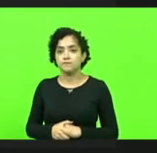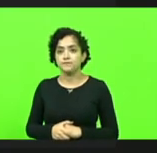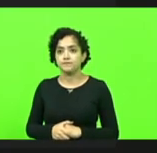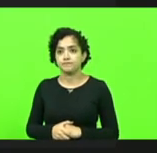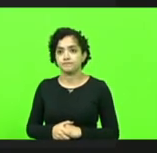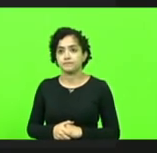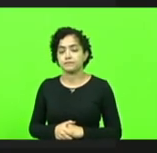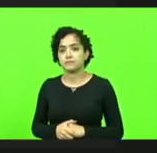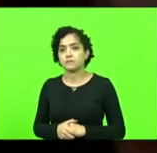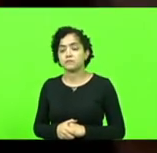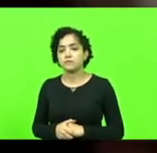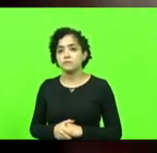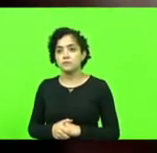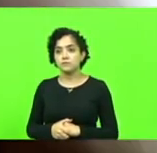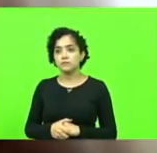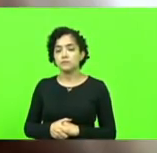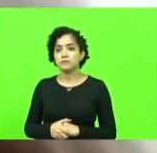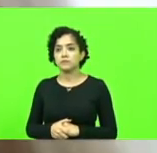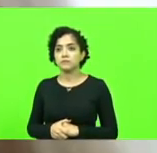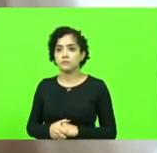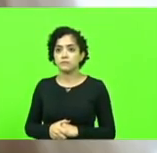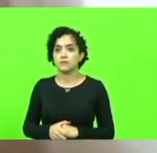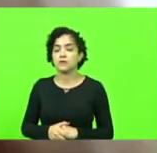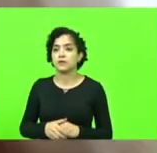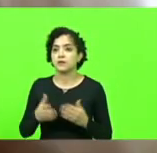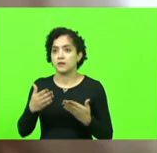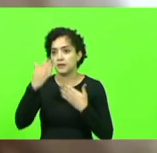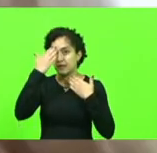Beleza. Então, eu